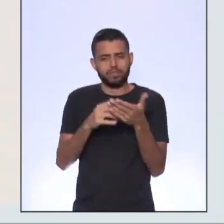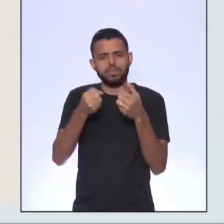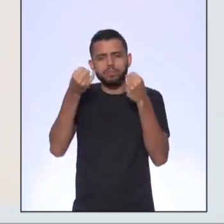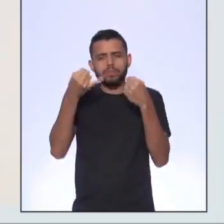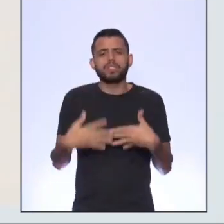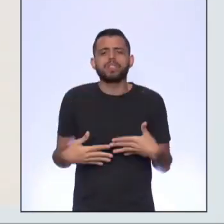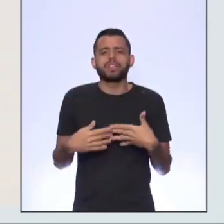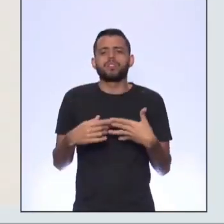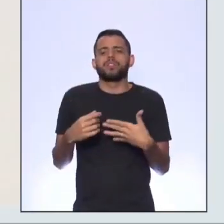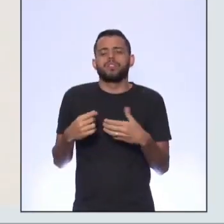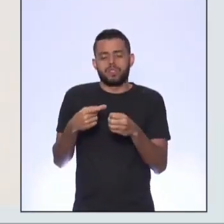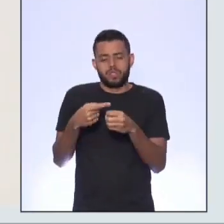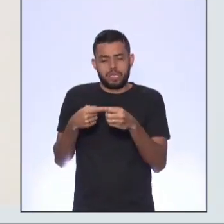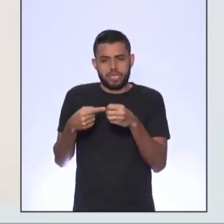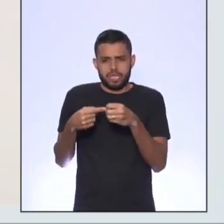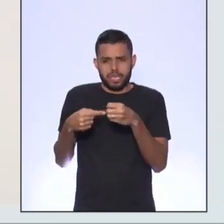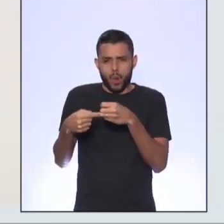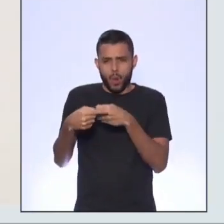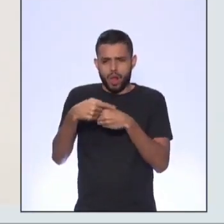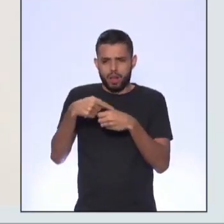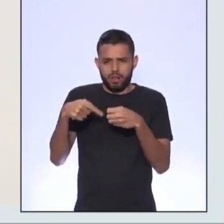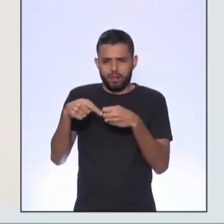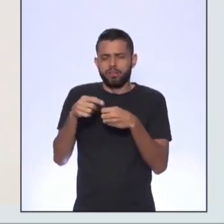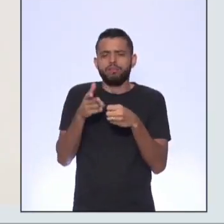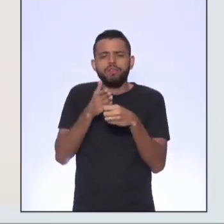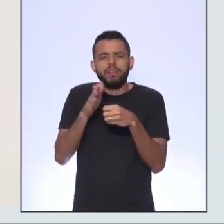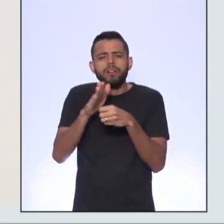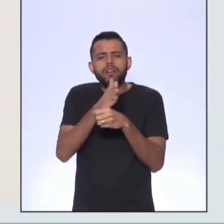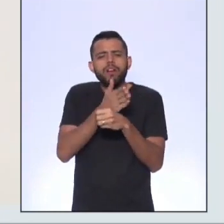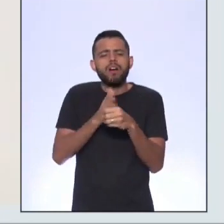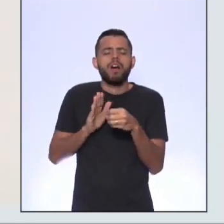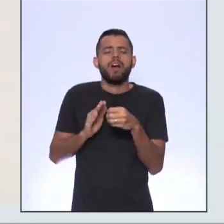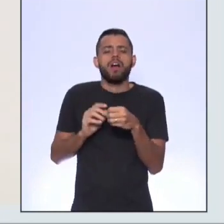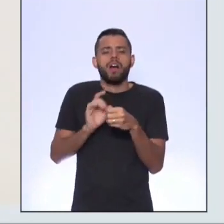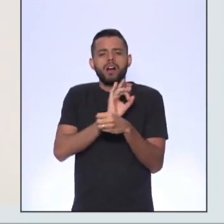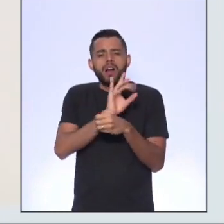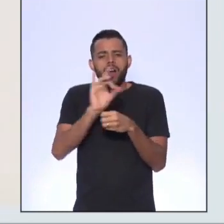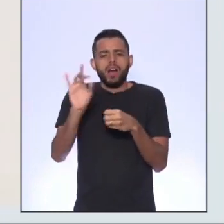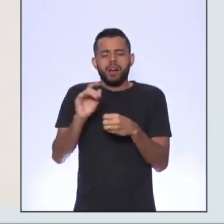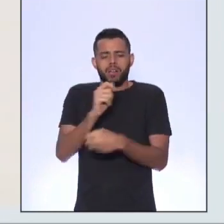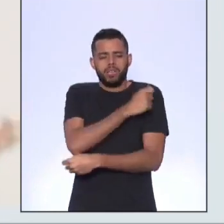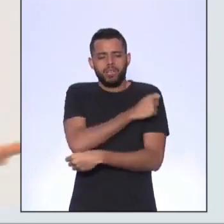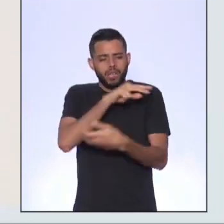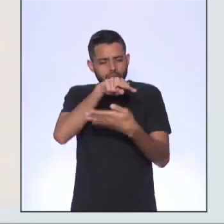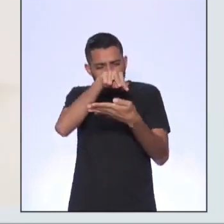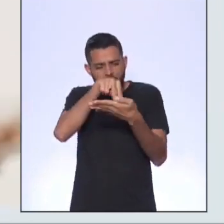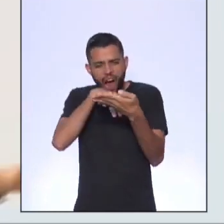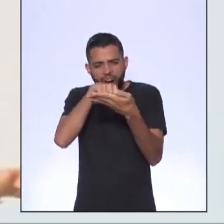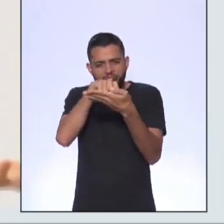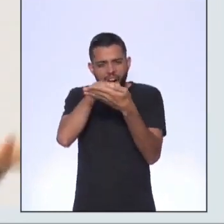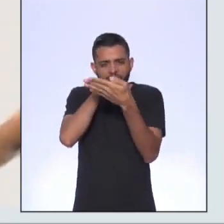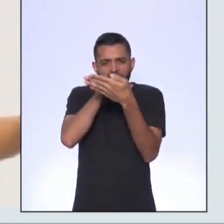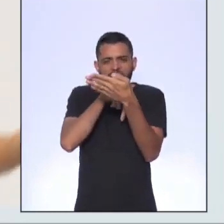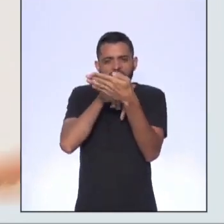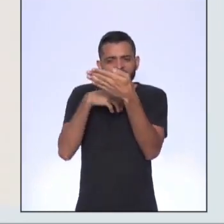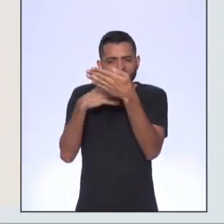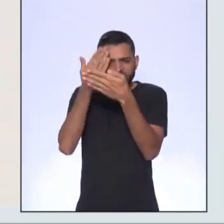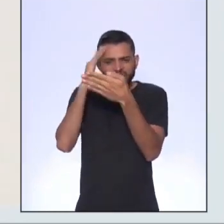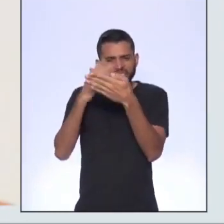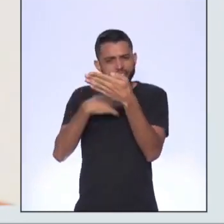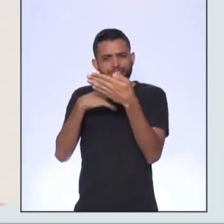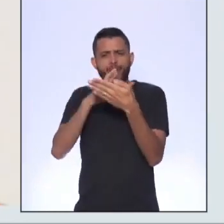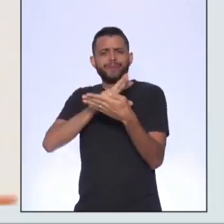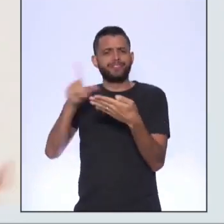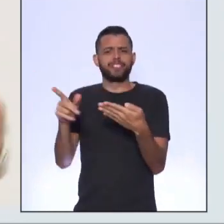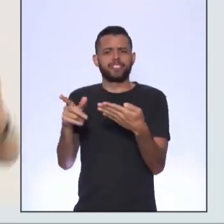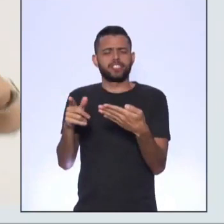uma célula. E aí cada aluno que lê entende de uma forma diferente, porque o texto está aberto para vários sentidos. O professor fica